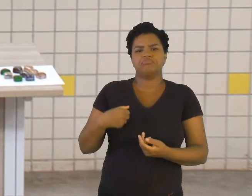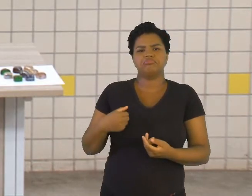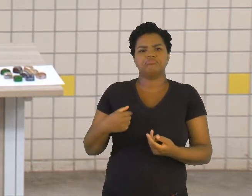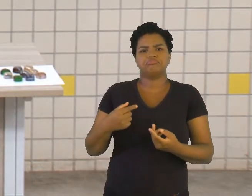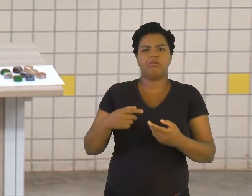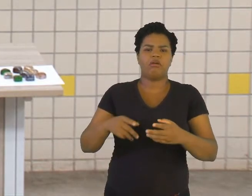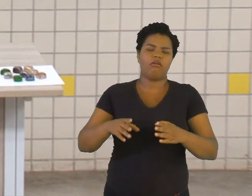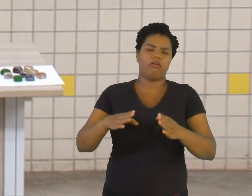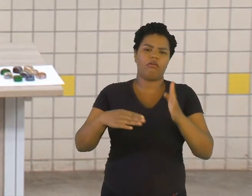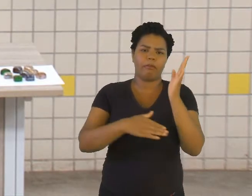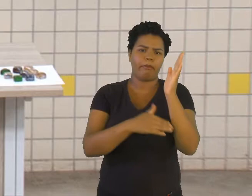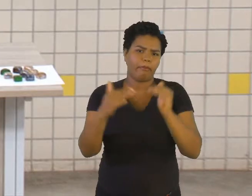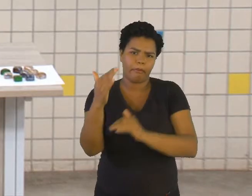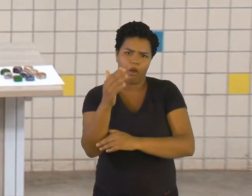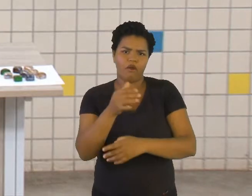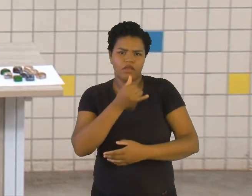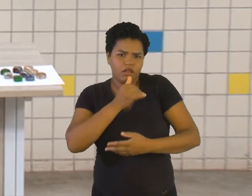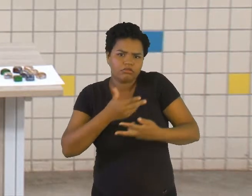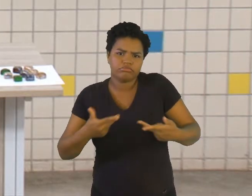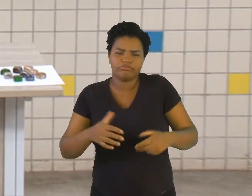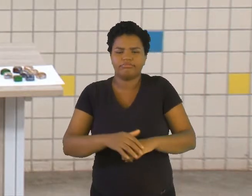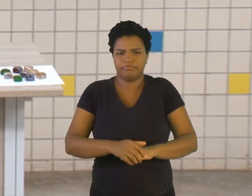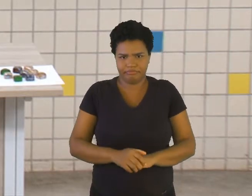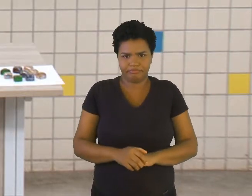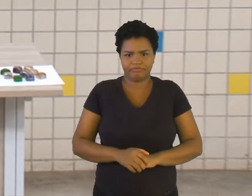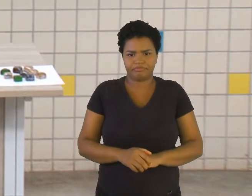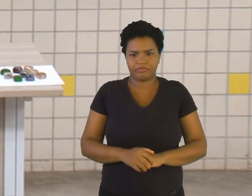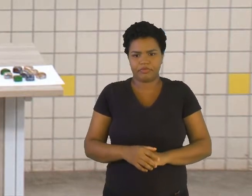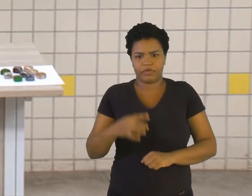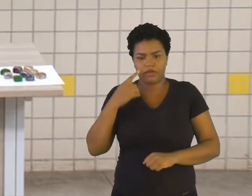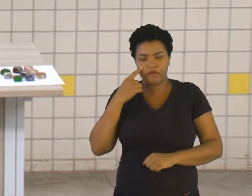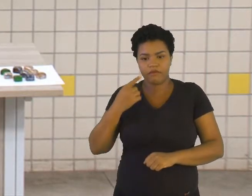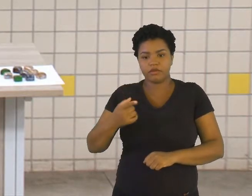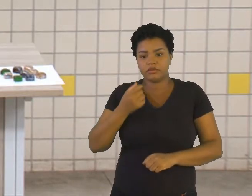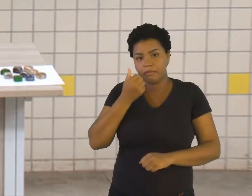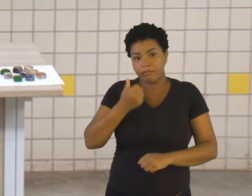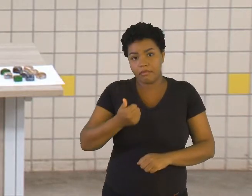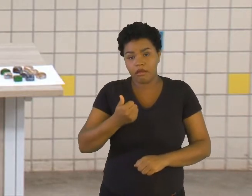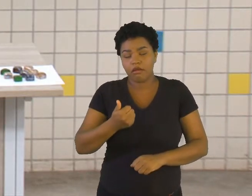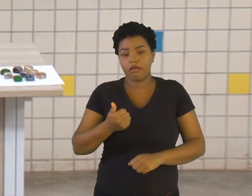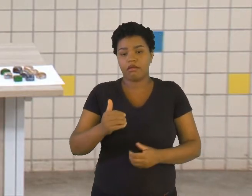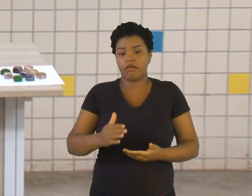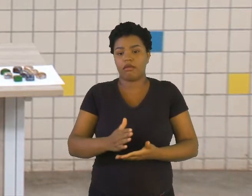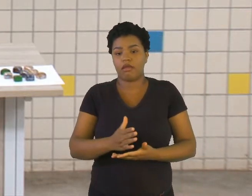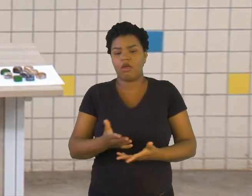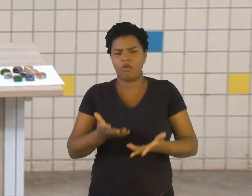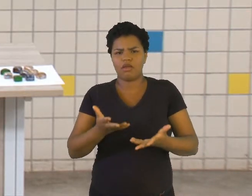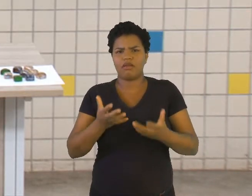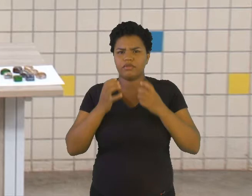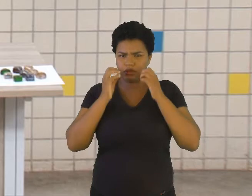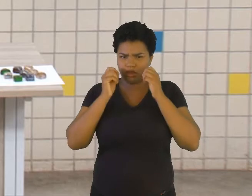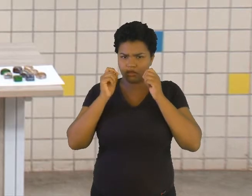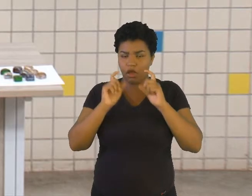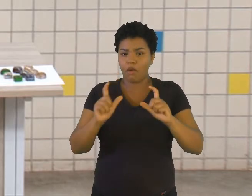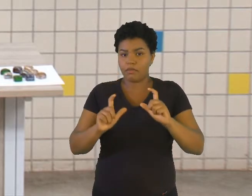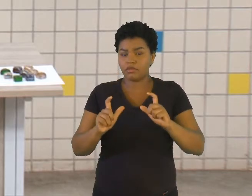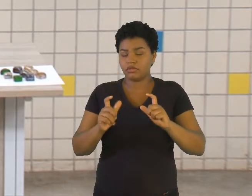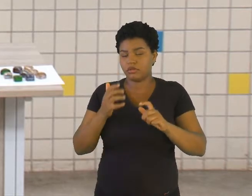aço. Vejamos bem algumas pedras. Eu quero que vocês observem aqui, a professora trouxe para